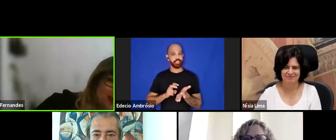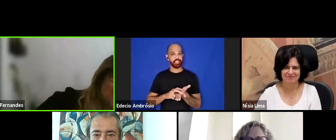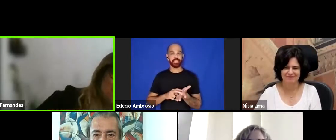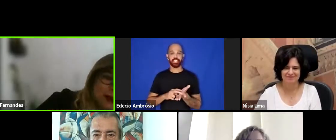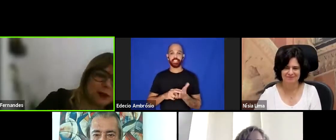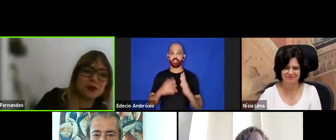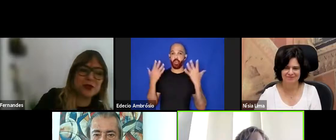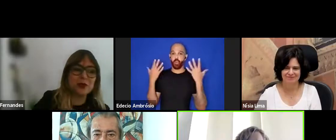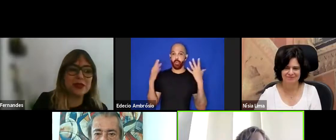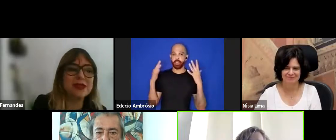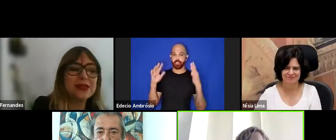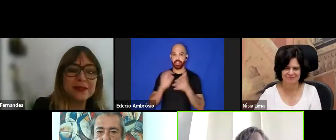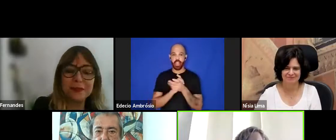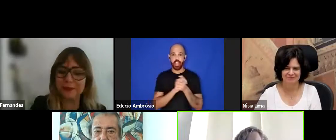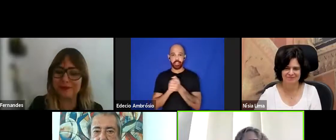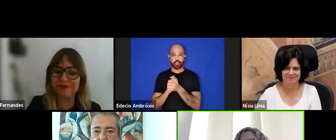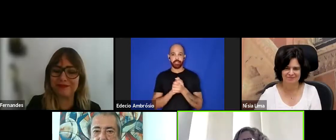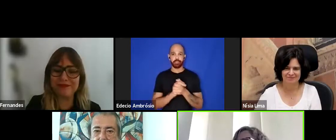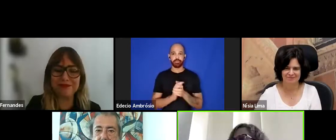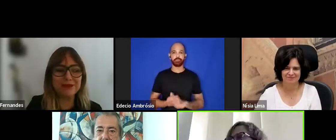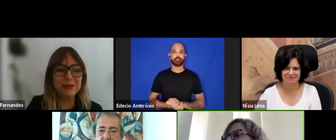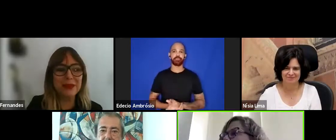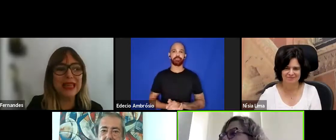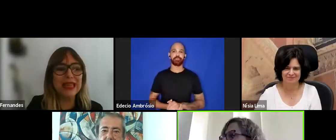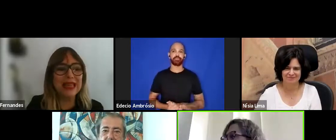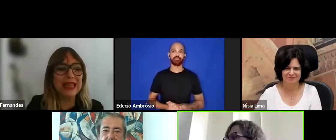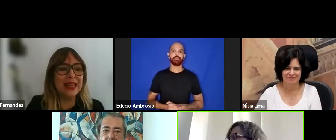homenagem... Está com a câmera.